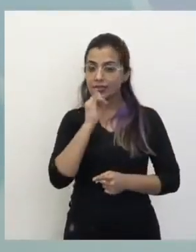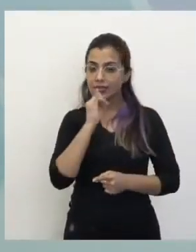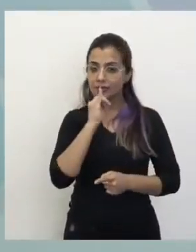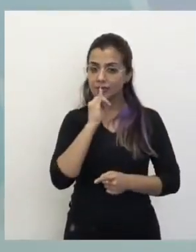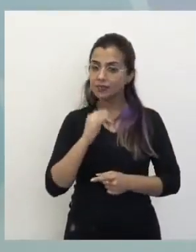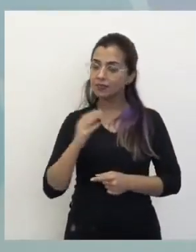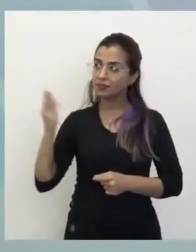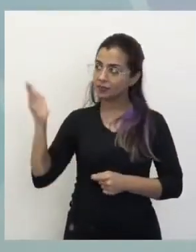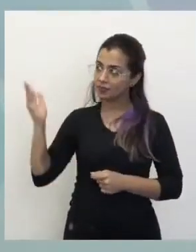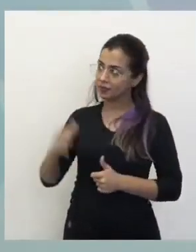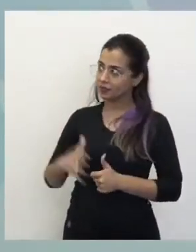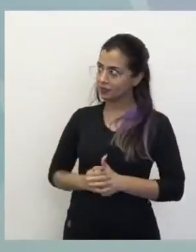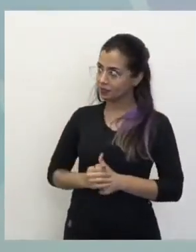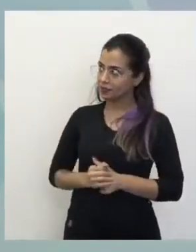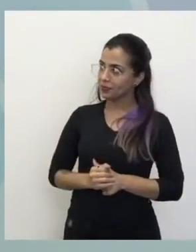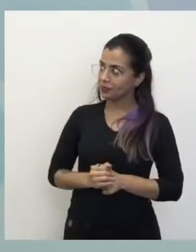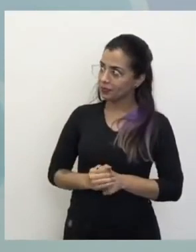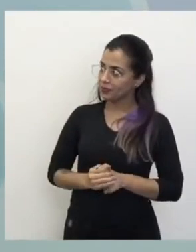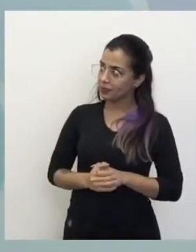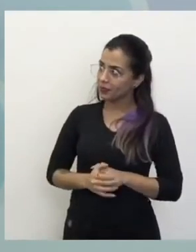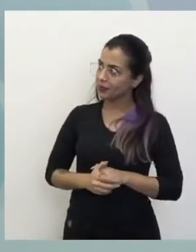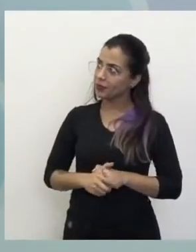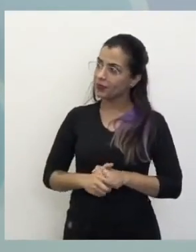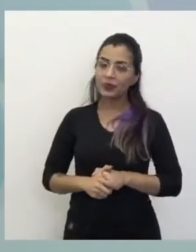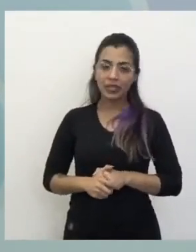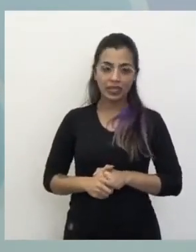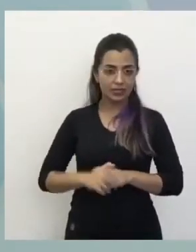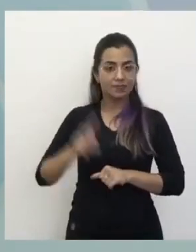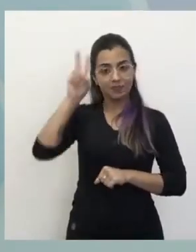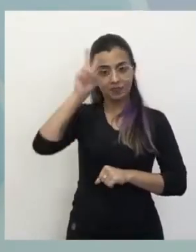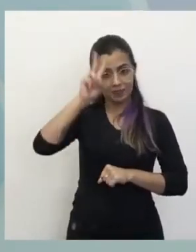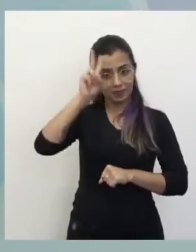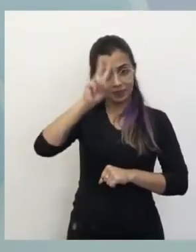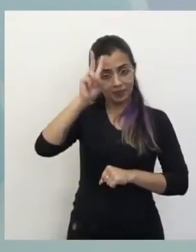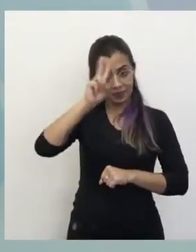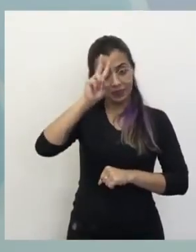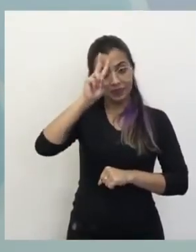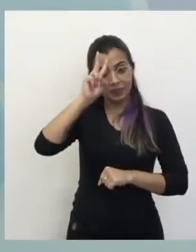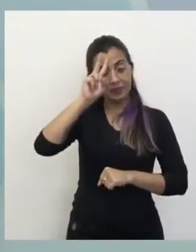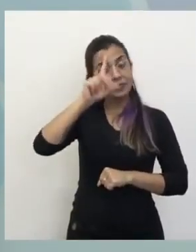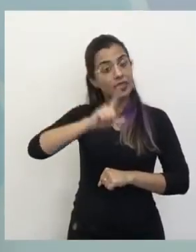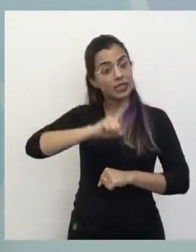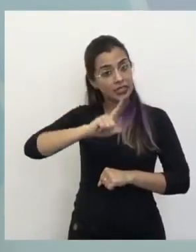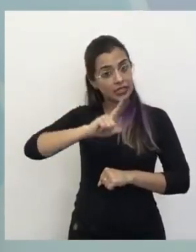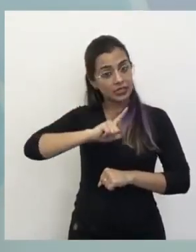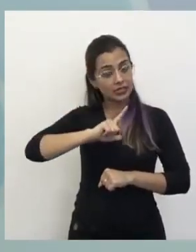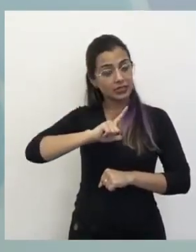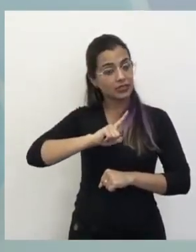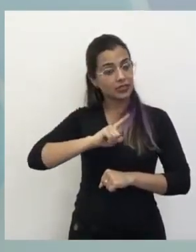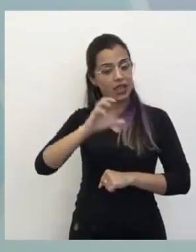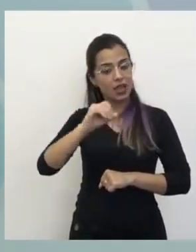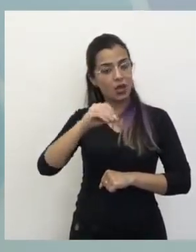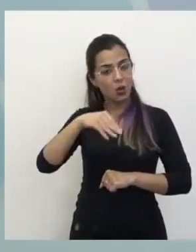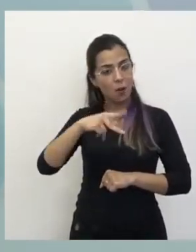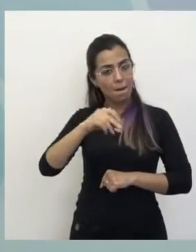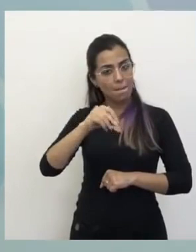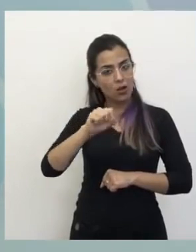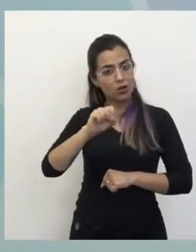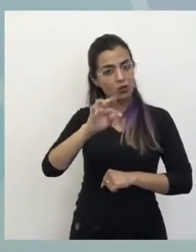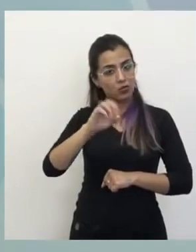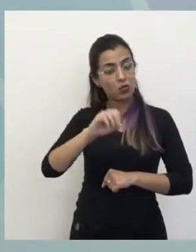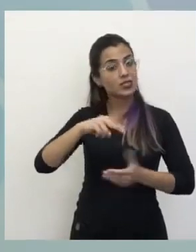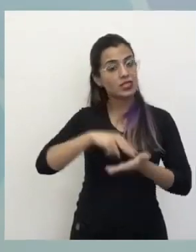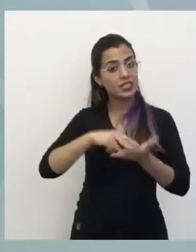Orações subordinadas. Aqui, como vocês lembram, a gente vai ter período composto, tá bom? O período composto é quando eu tenho 2